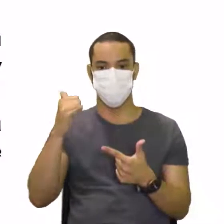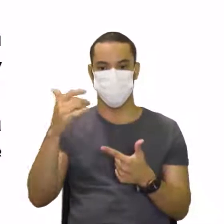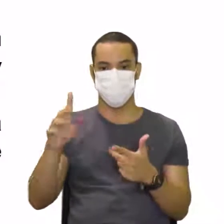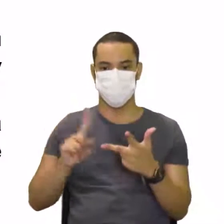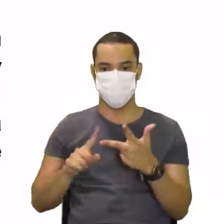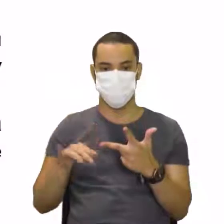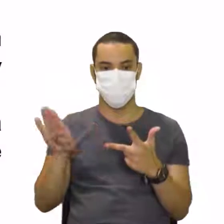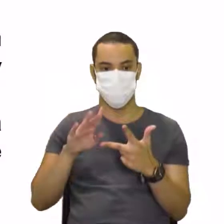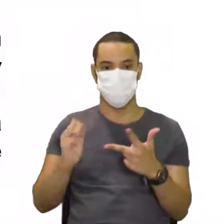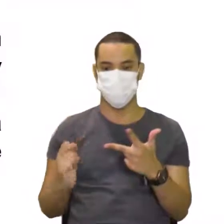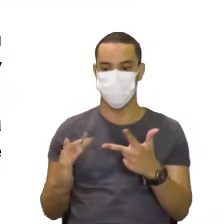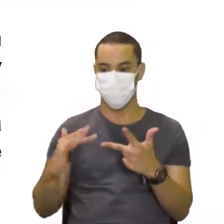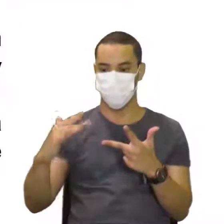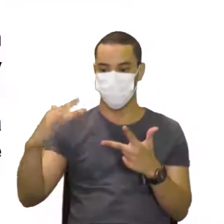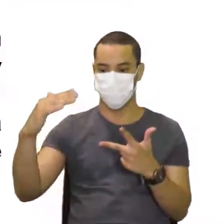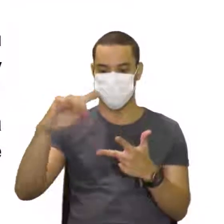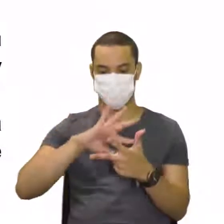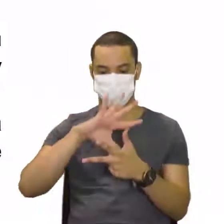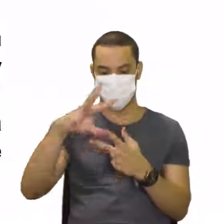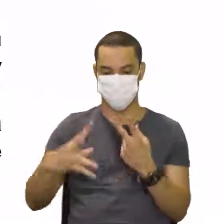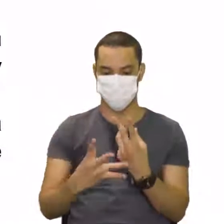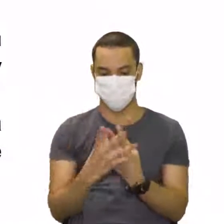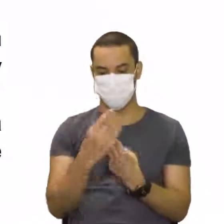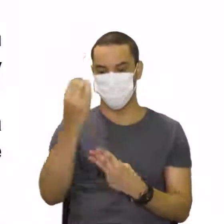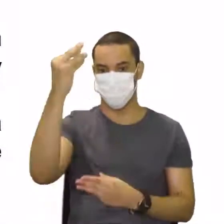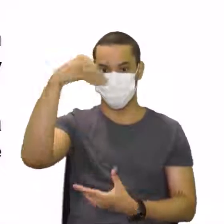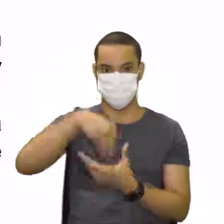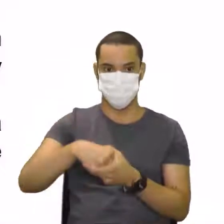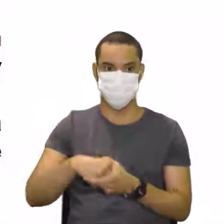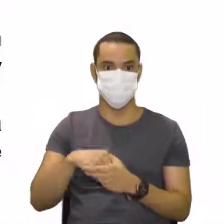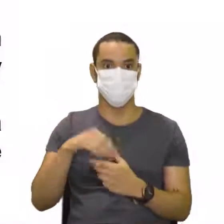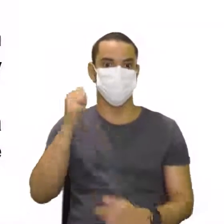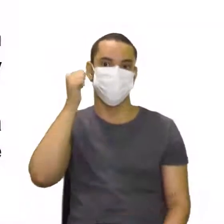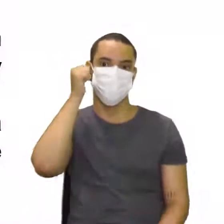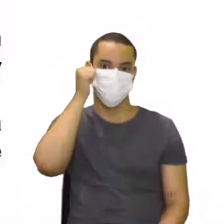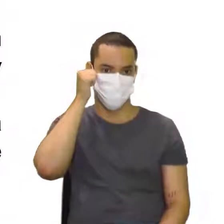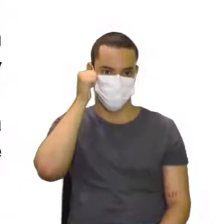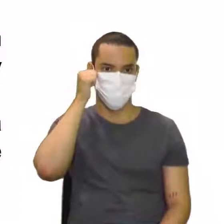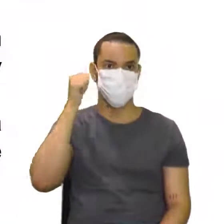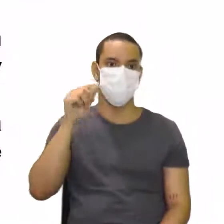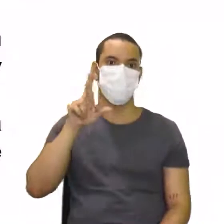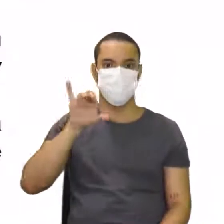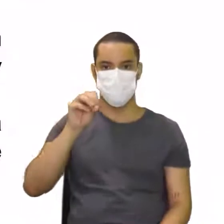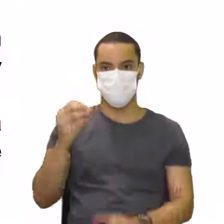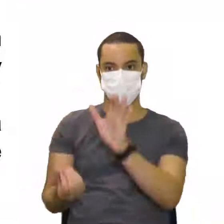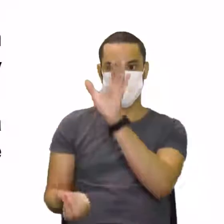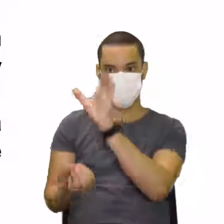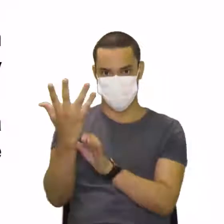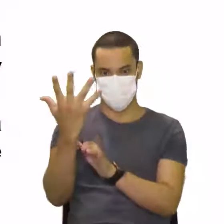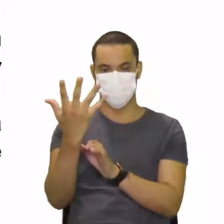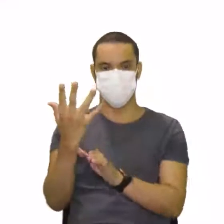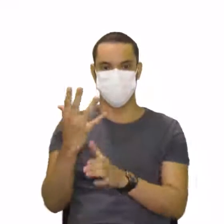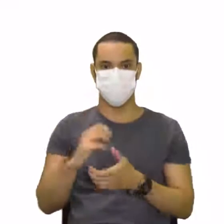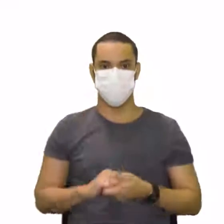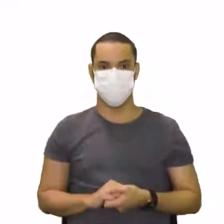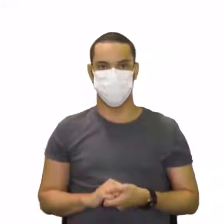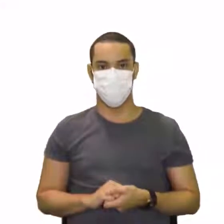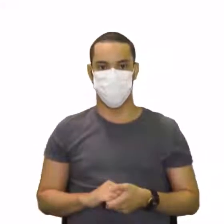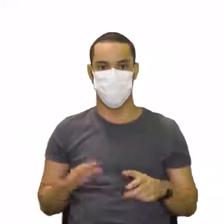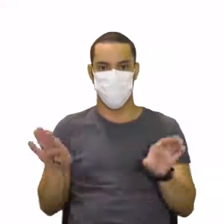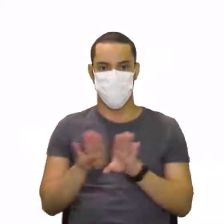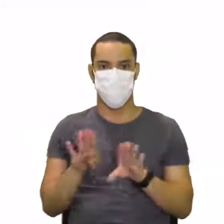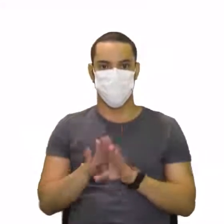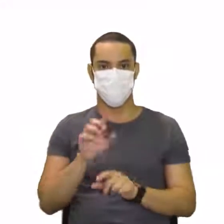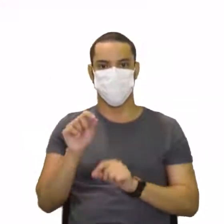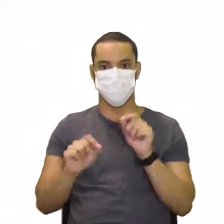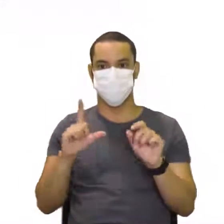transmissão. Juntou as 3 aqui, jogou num caldeirão, saiu quem? O rádio, tá, pessoal? E aqui, olha